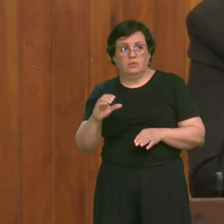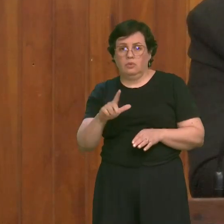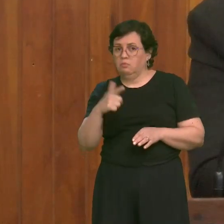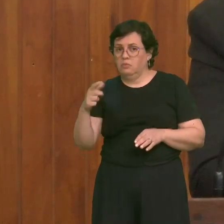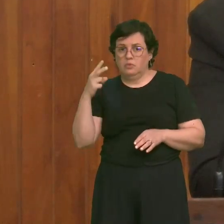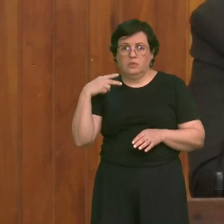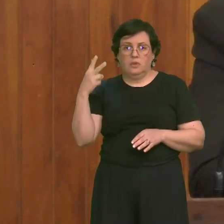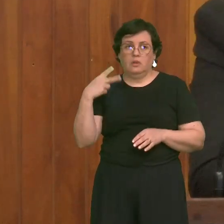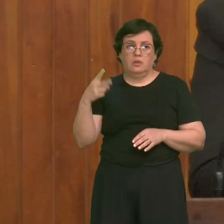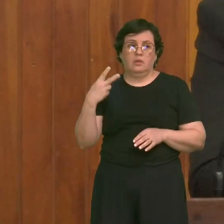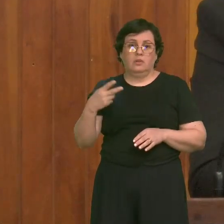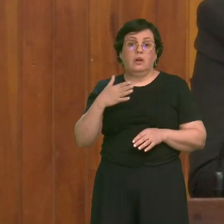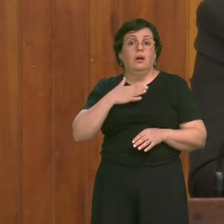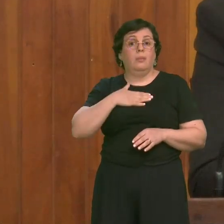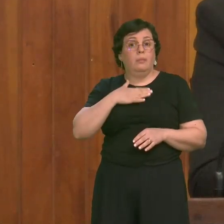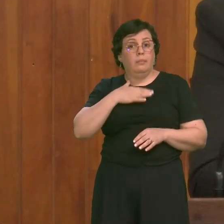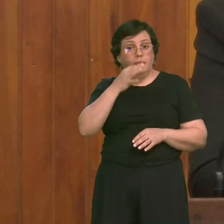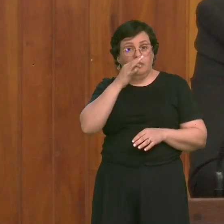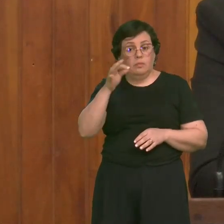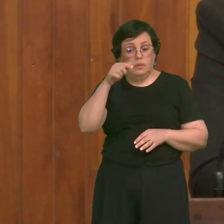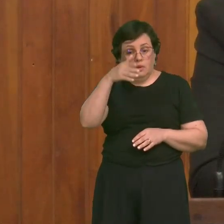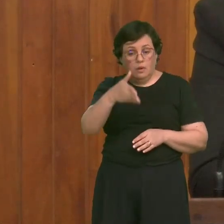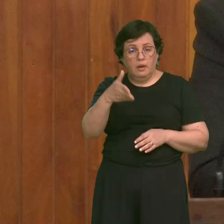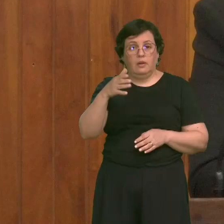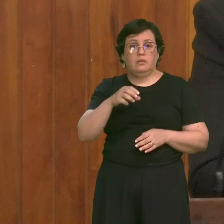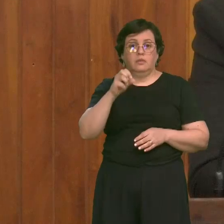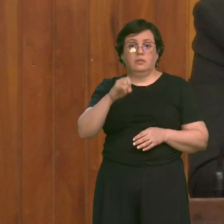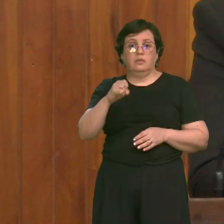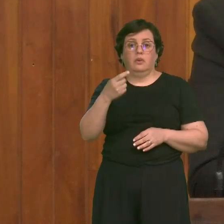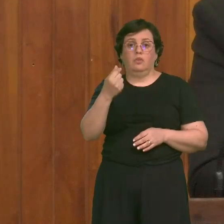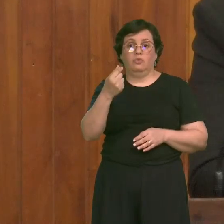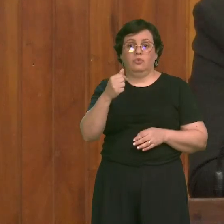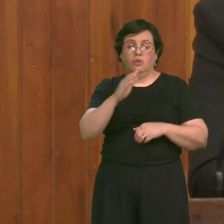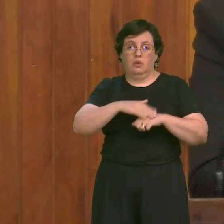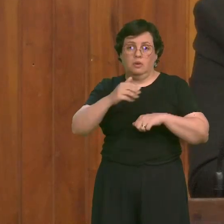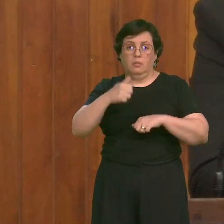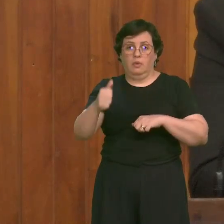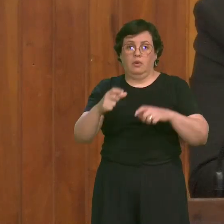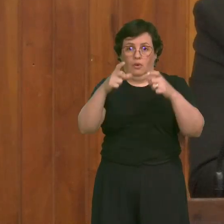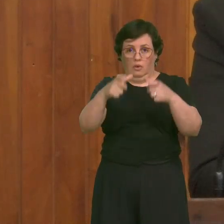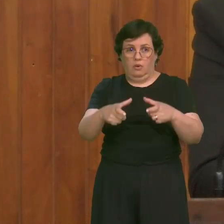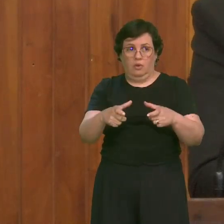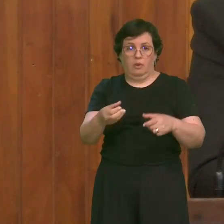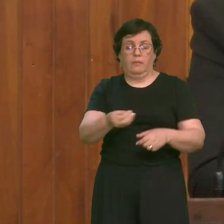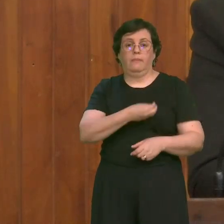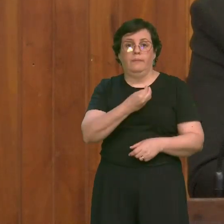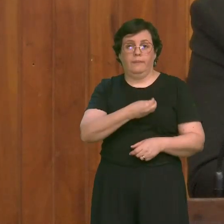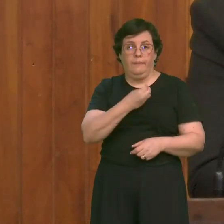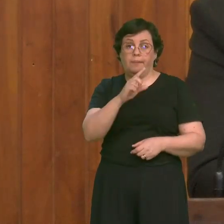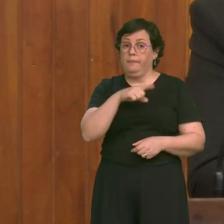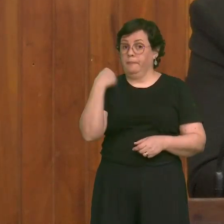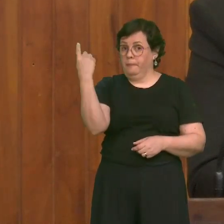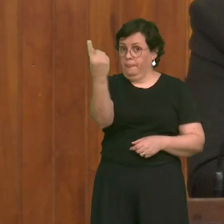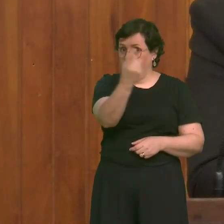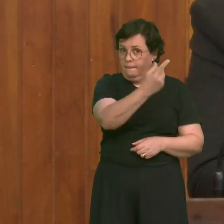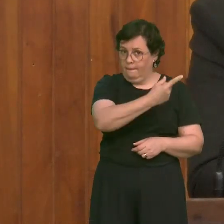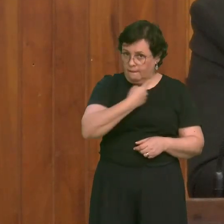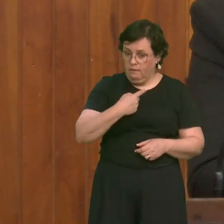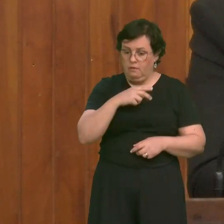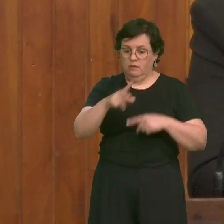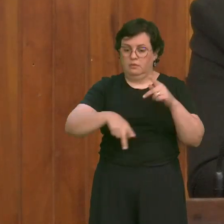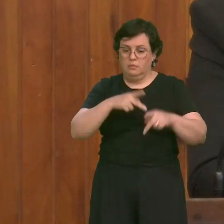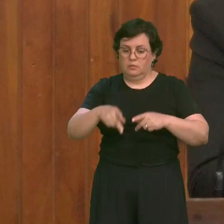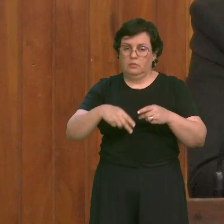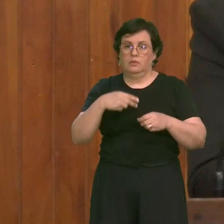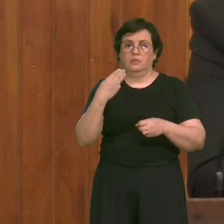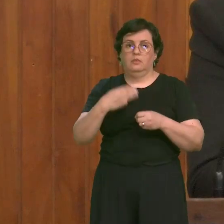qualquer outro Vereador Essa é a minha posição se esse dinheiro fosse melhor aplicado a vida nossa e do